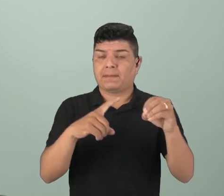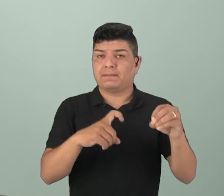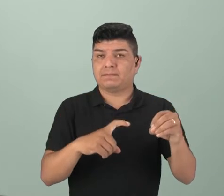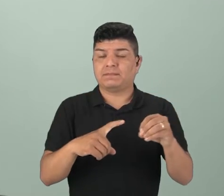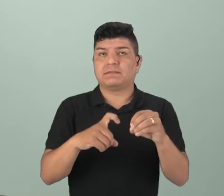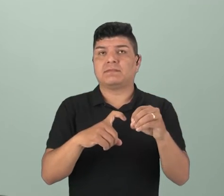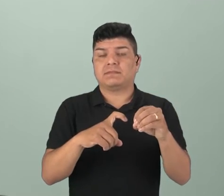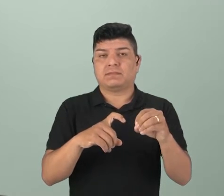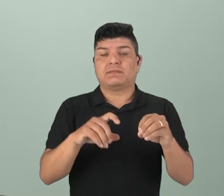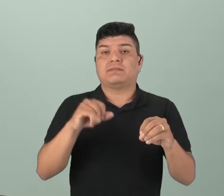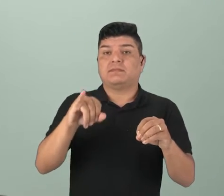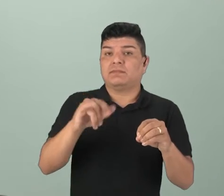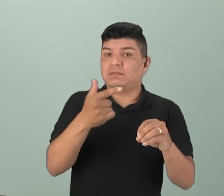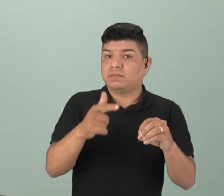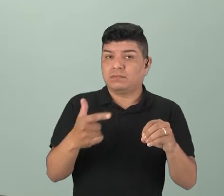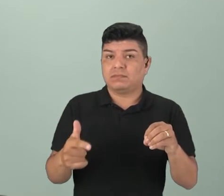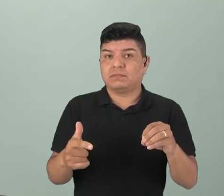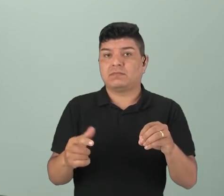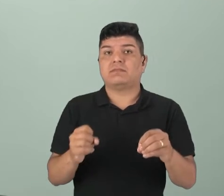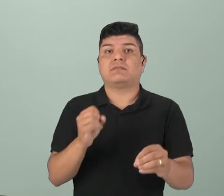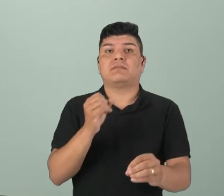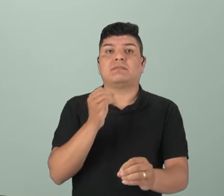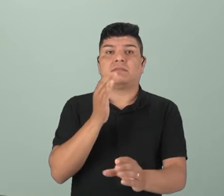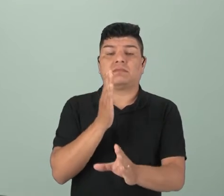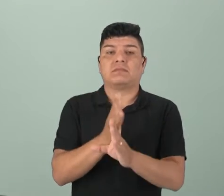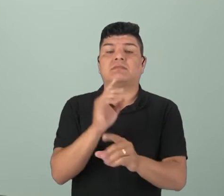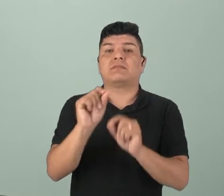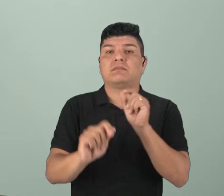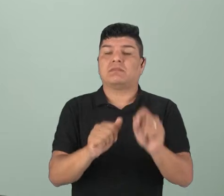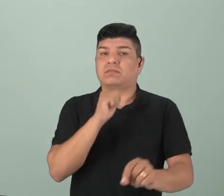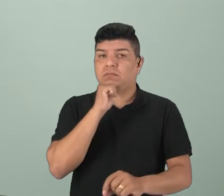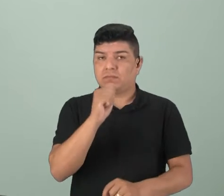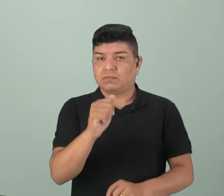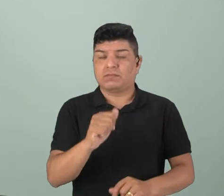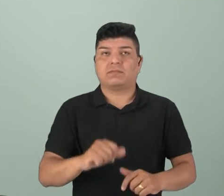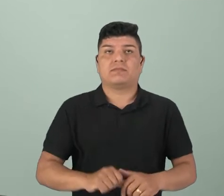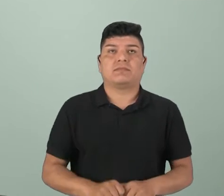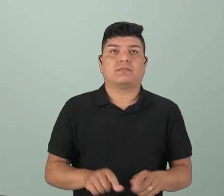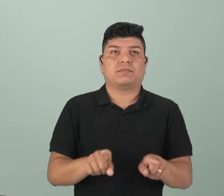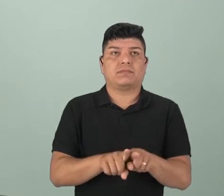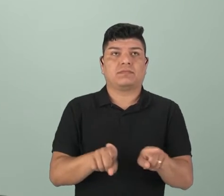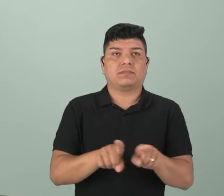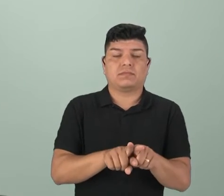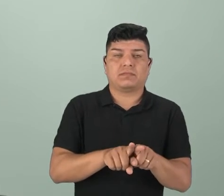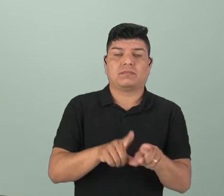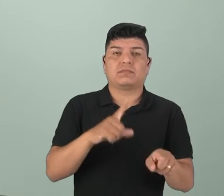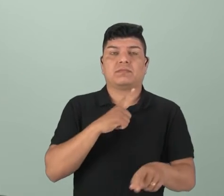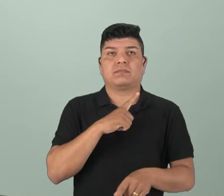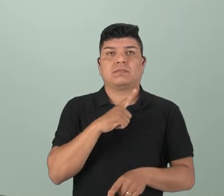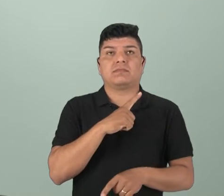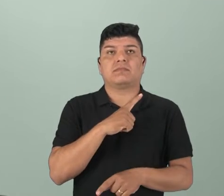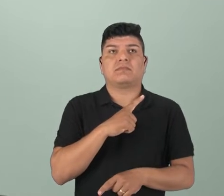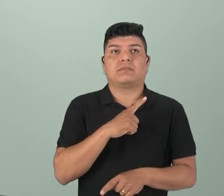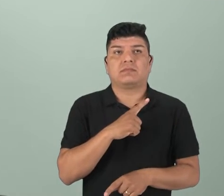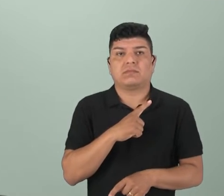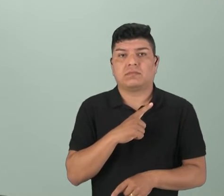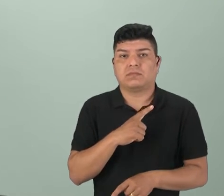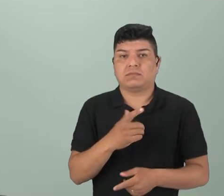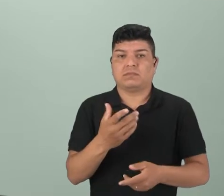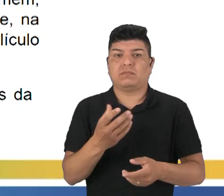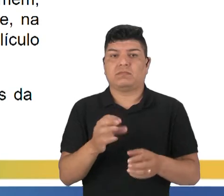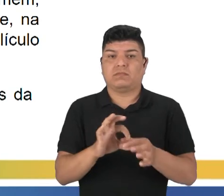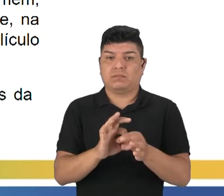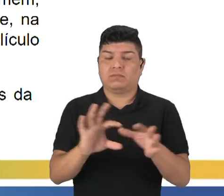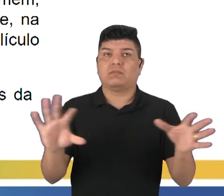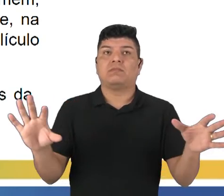espermatozoide e caso não receba, ocorre o processo de menstruação. Além disso, ele também secreta o